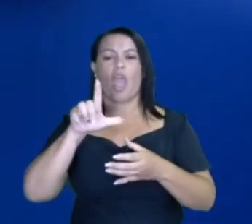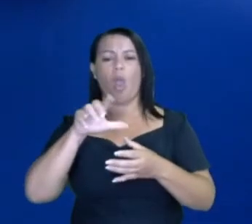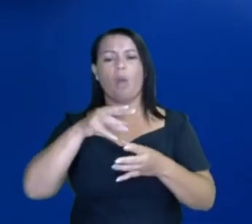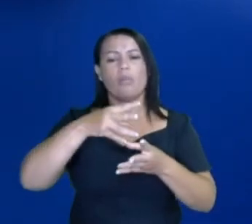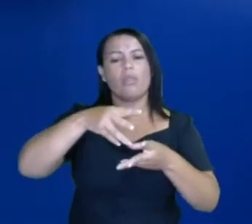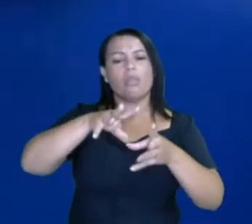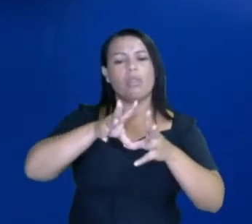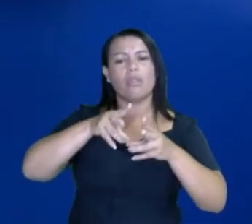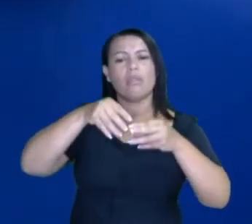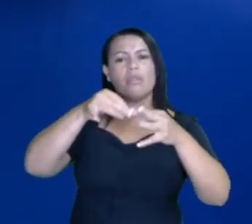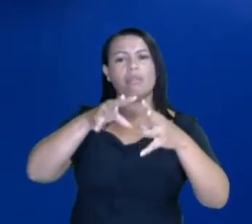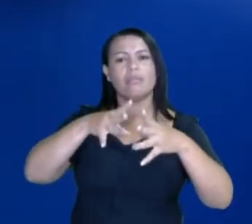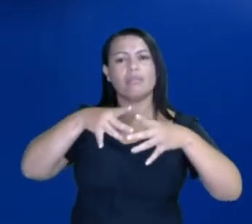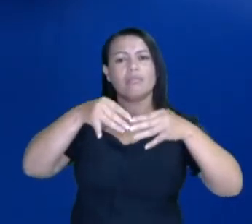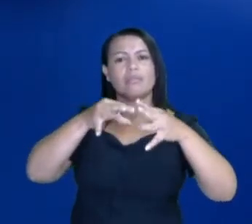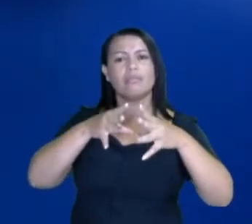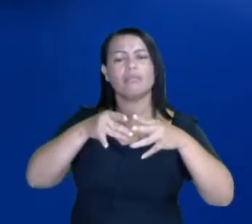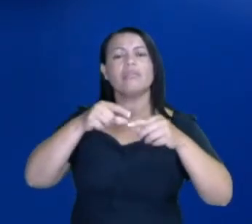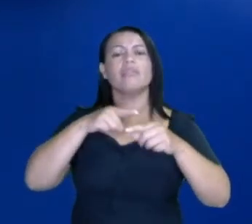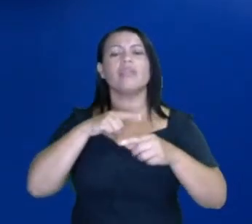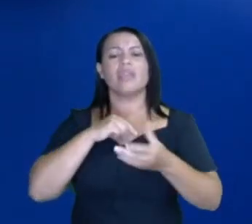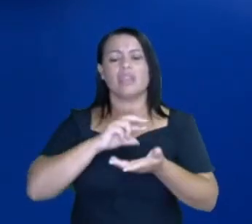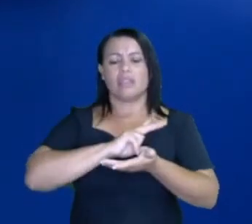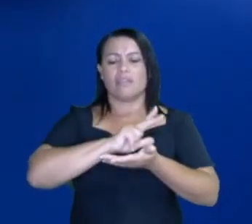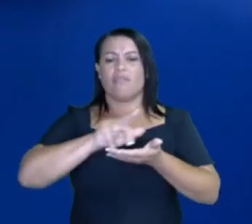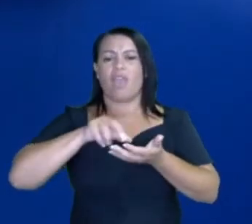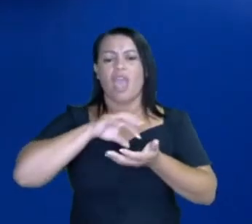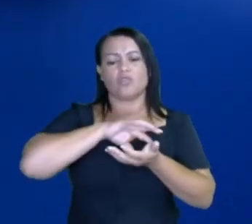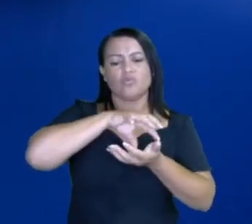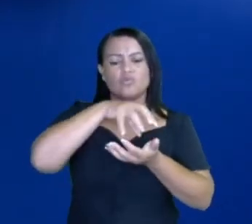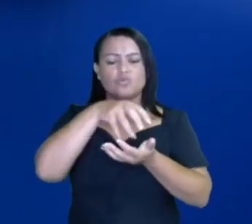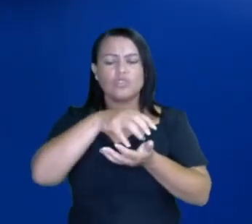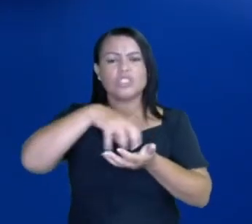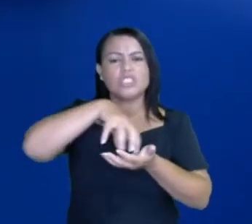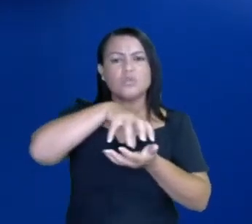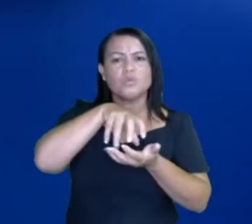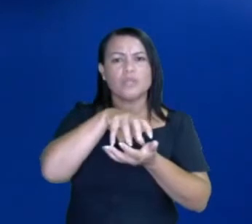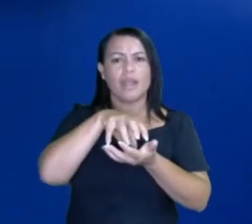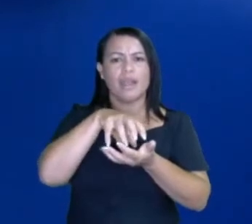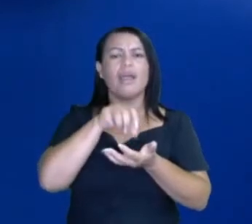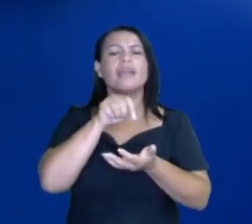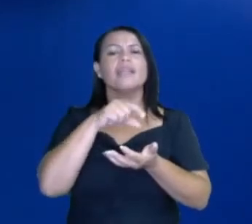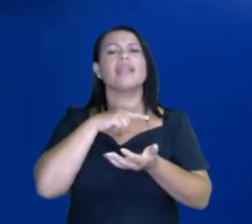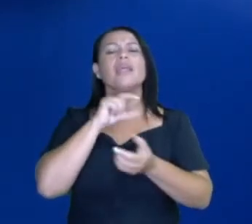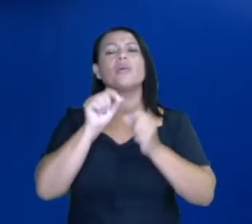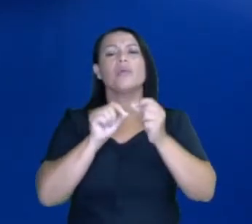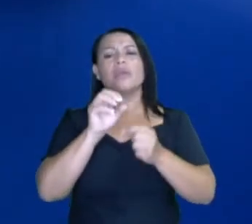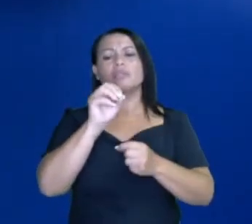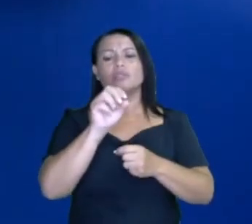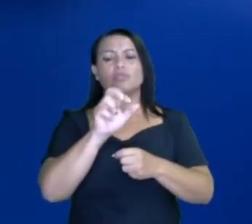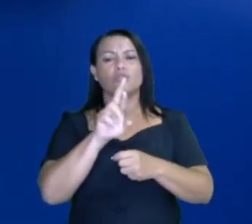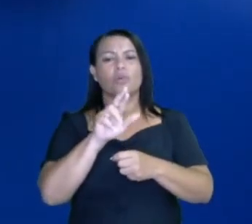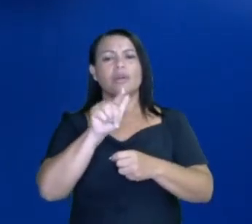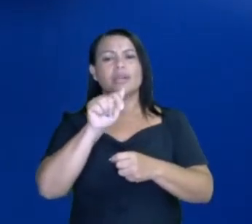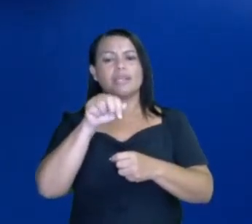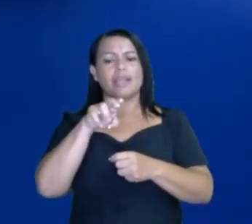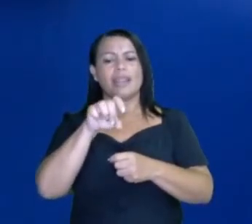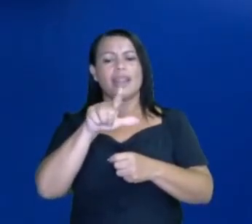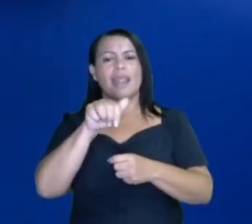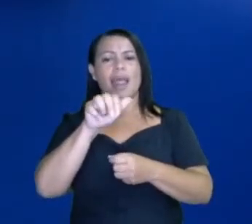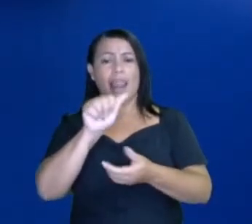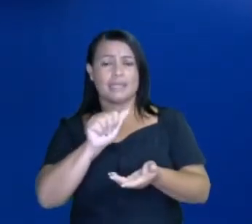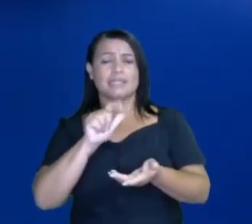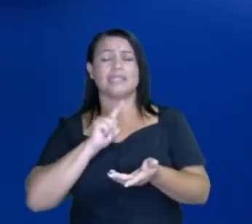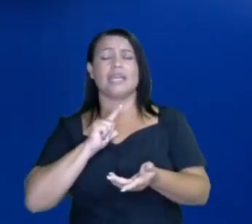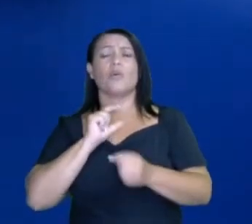teria diversos elementos dentro dela, diversos objetos dentro dela, que seriam as organelas. As organelas são